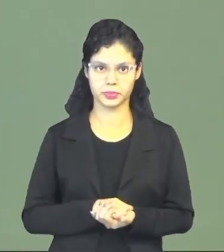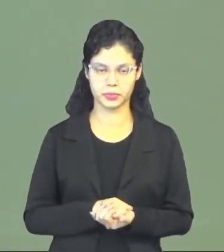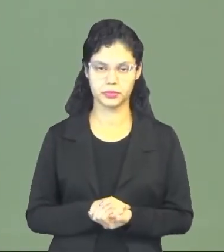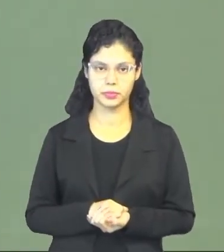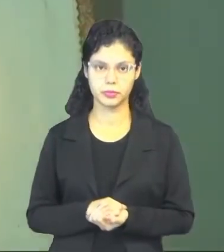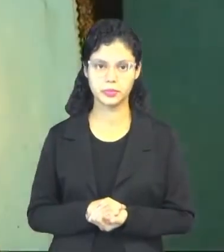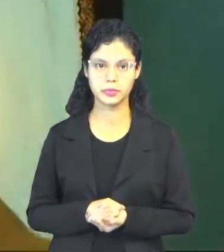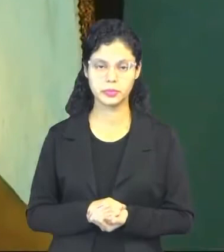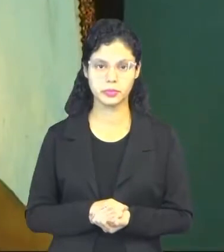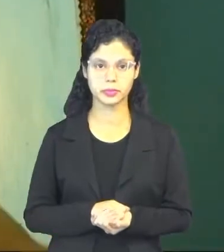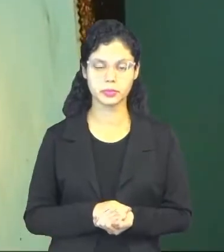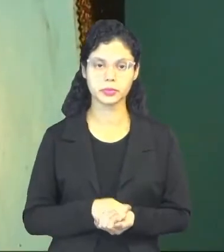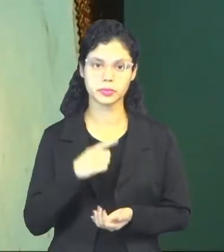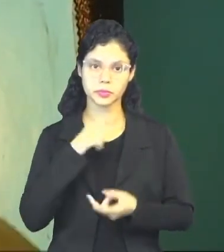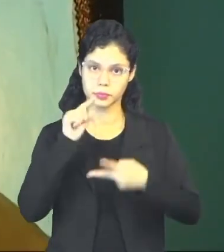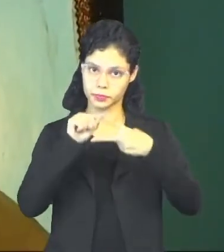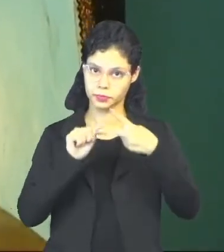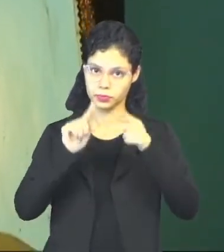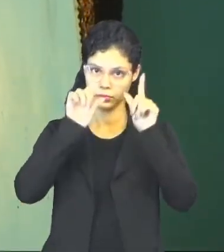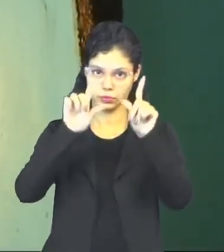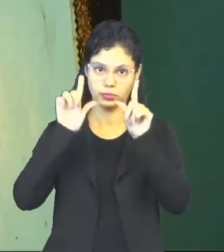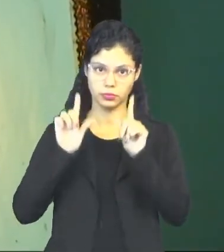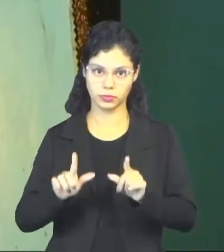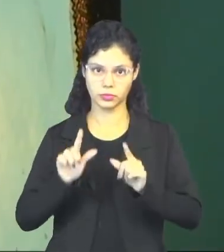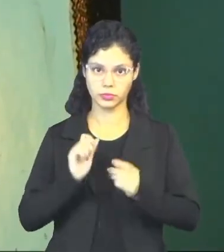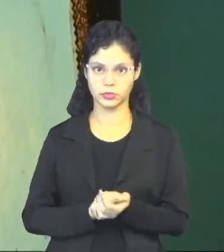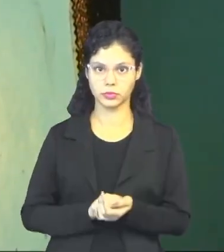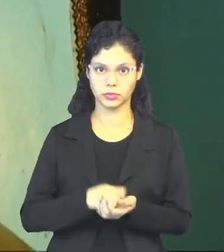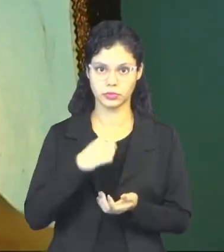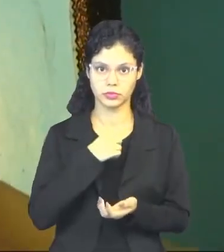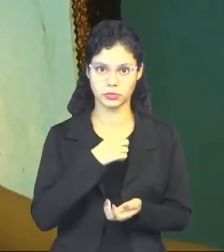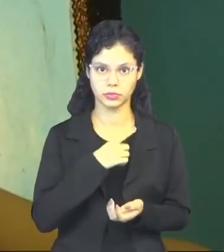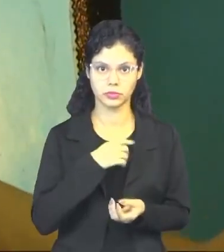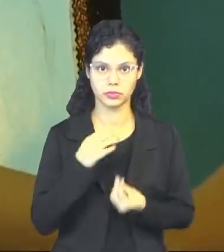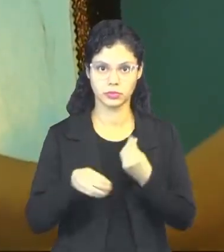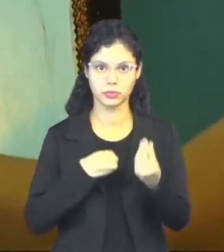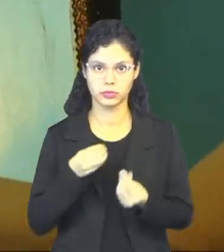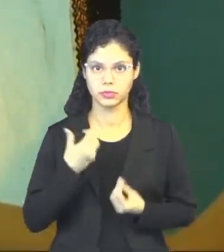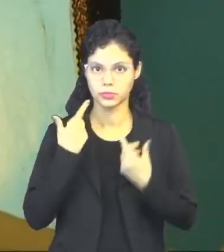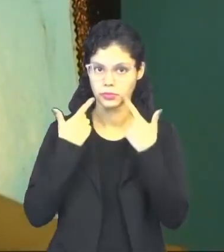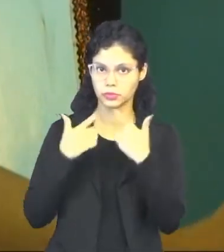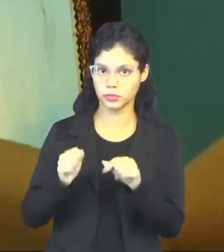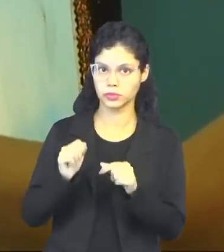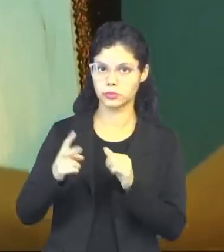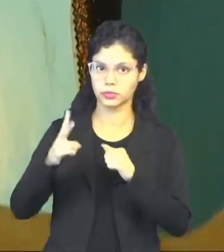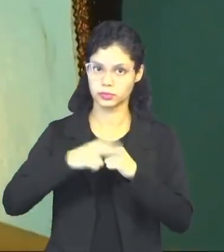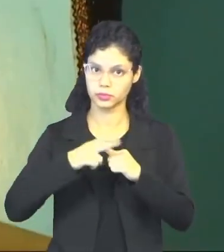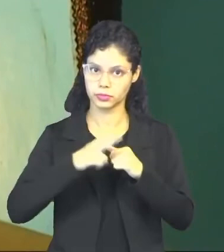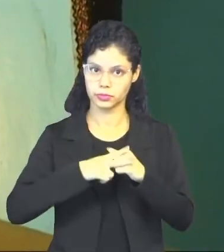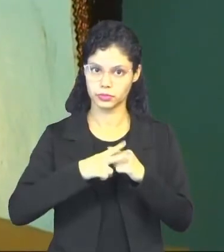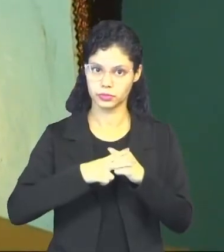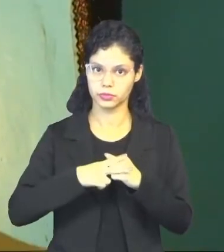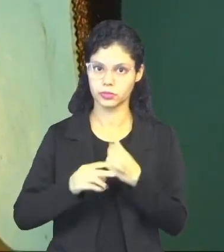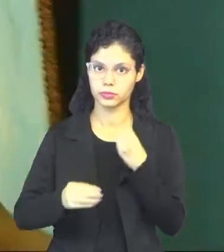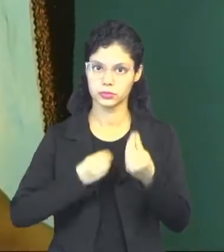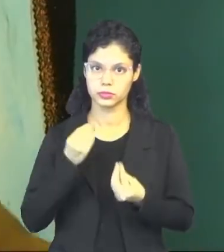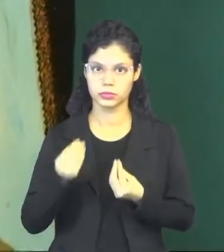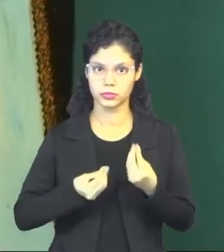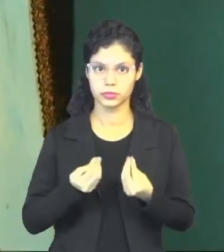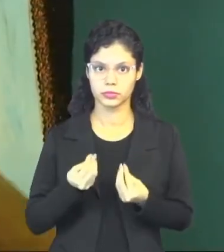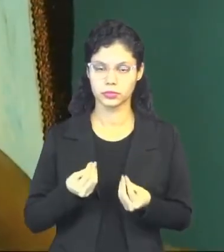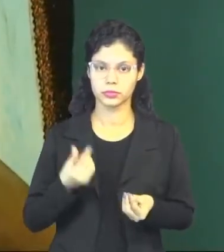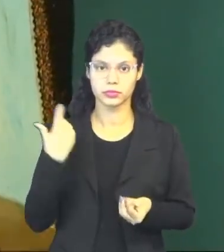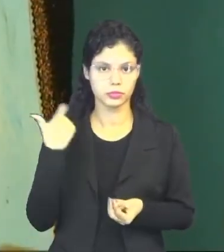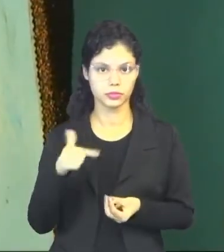Outra tirinha, no caso. Tem 2 quadrinhos de novo, ó, e é um texto que tem tanto uma linguagem verbal, uma linguagem escrita, quanto